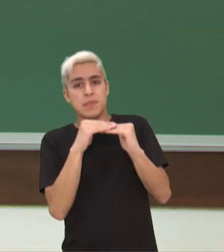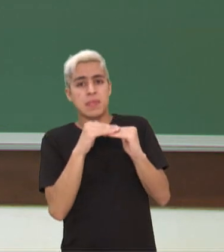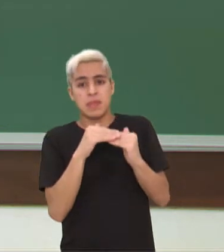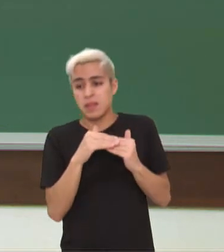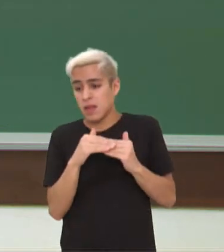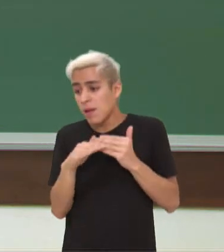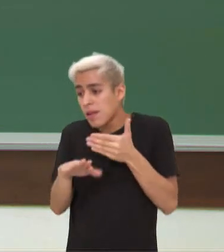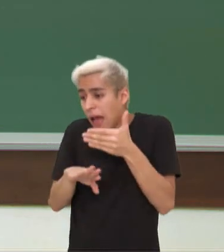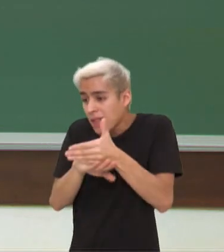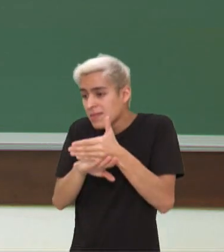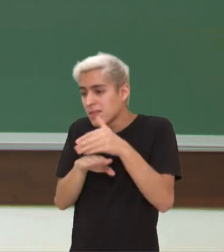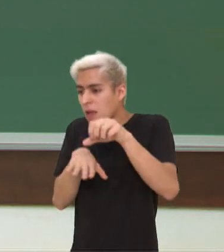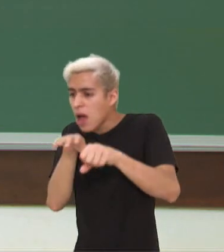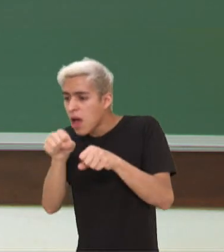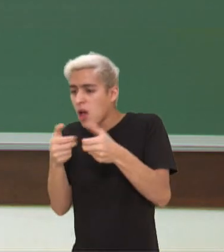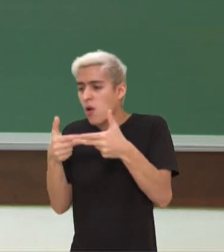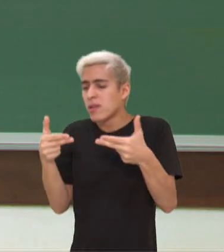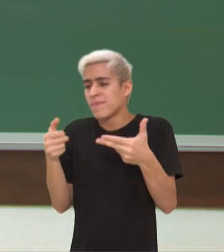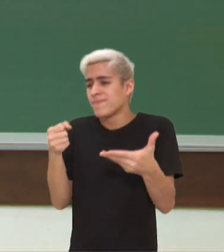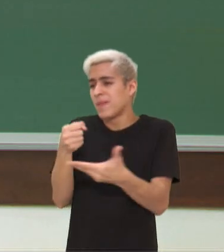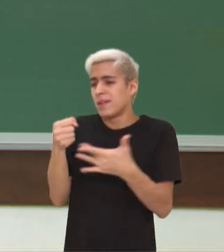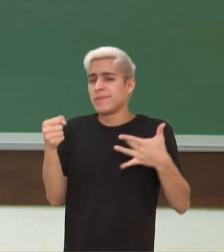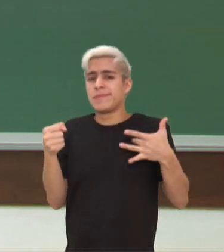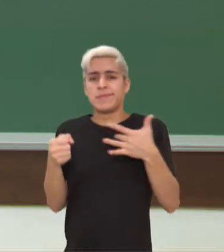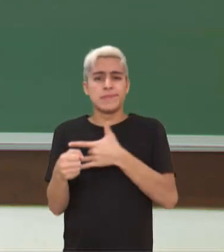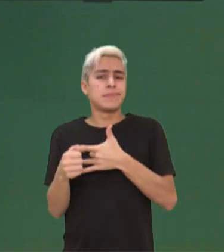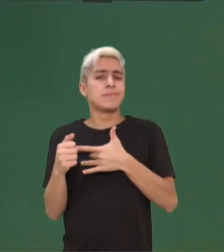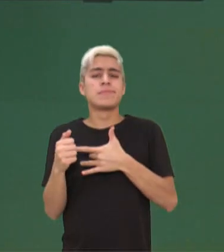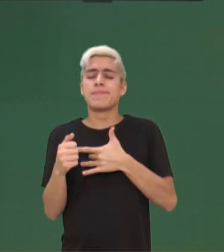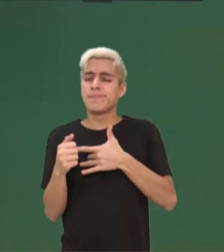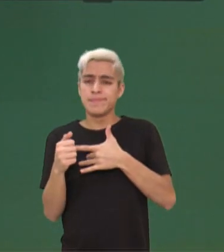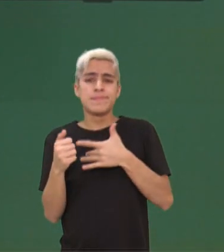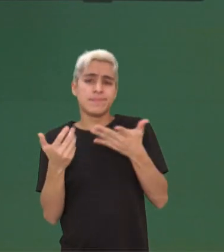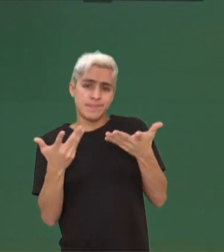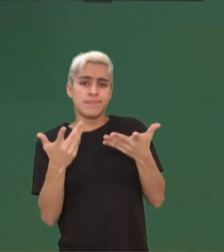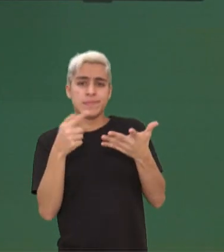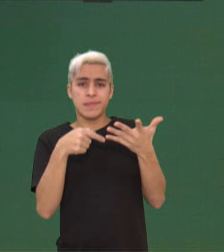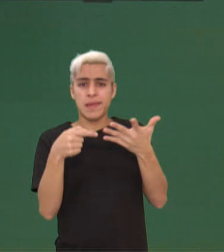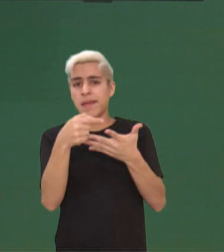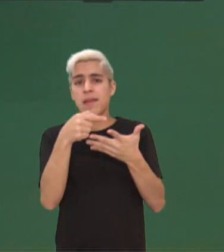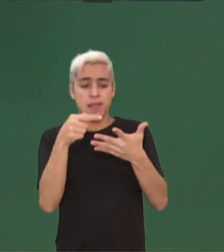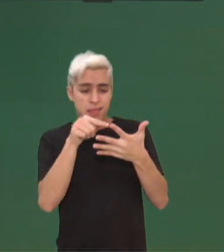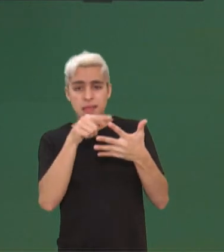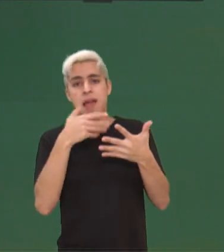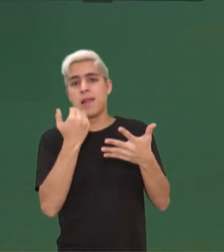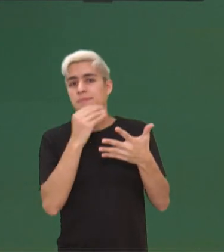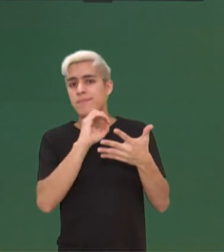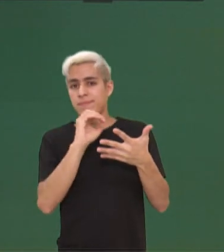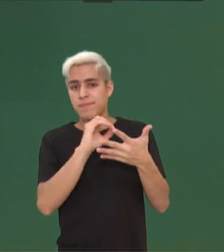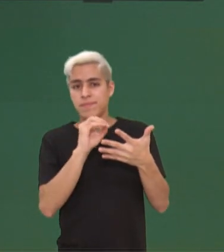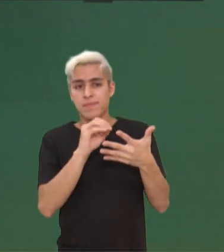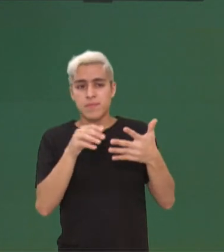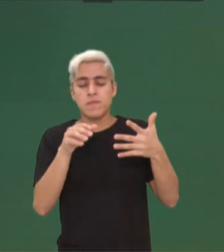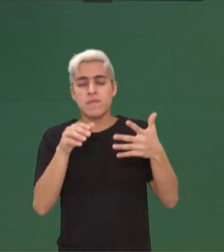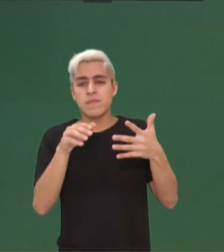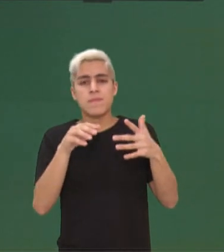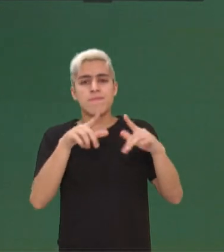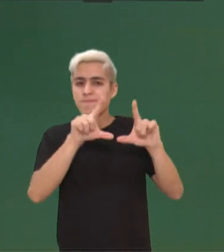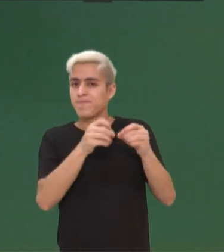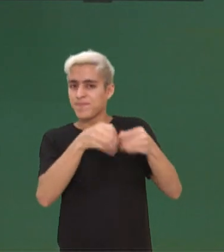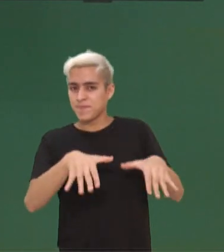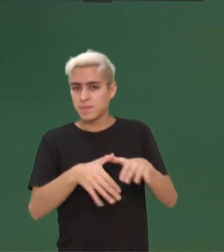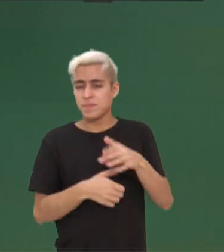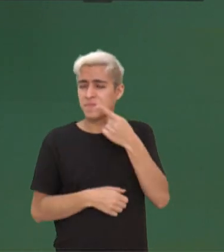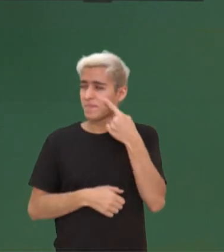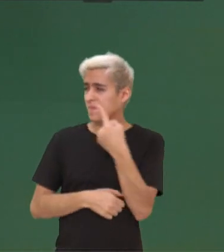acesso às questões básicas de saúde, né? E entre elas, alimentação. Aqui eu coloquei só um exemplo, depois vocês podem